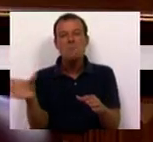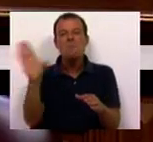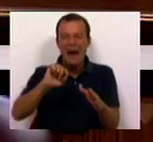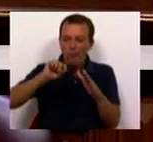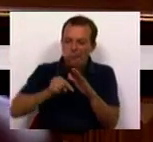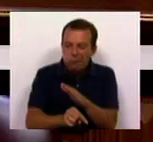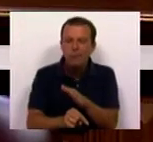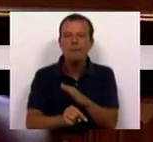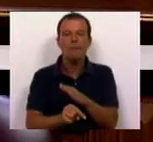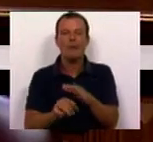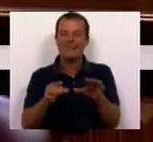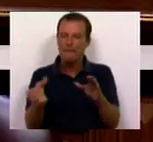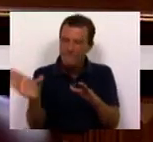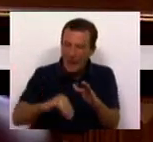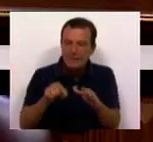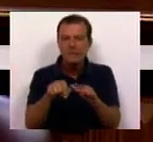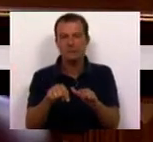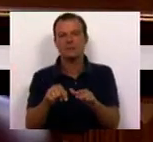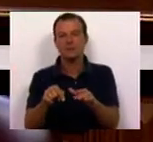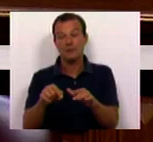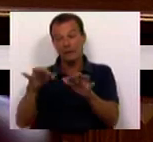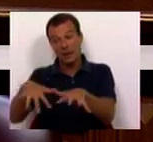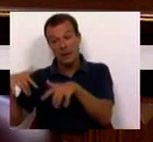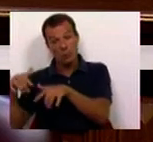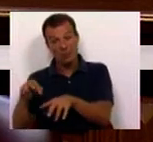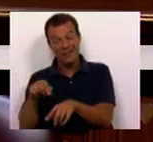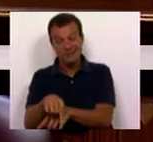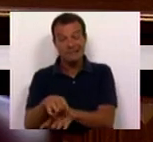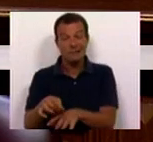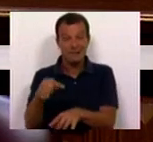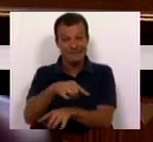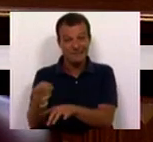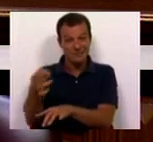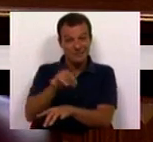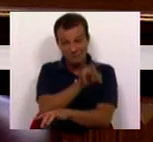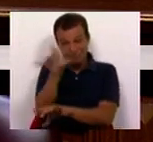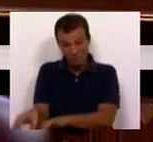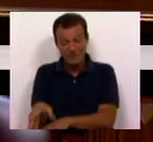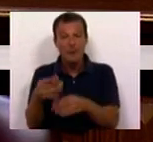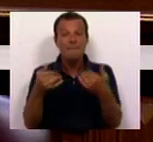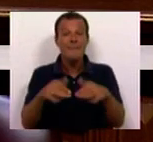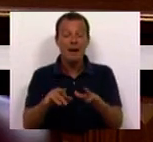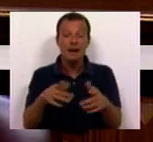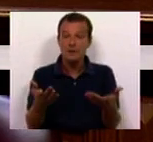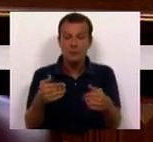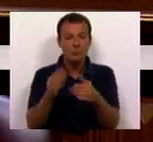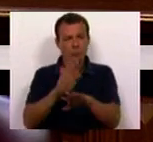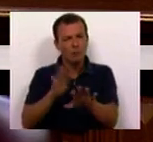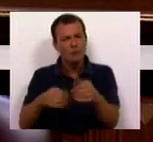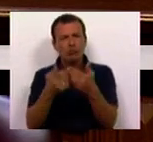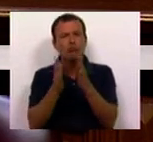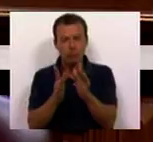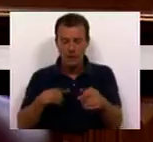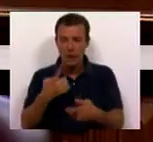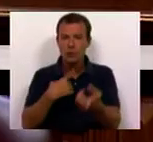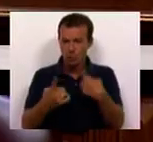que aquelas que podem ser dadas em plenário. Mas, face a tudo isto, Sr. Ministro, e tendo em conta as questões que lhe